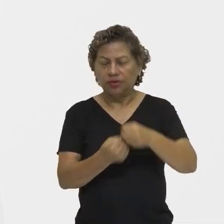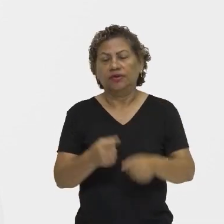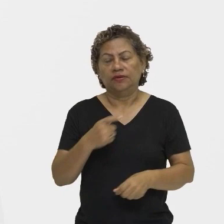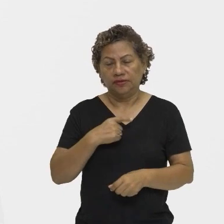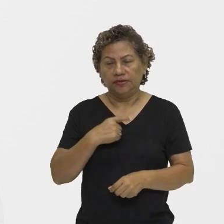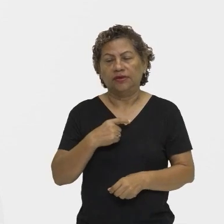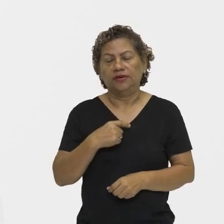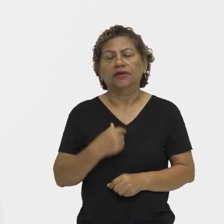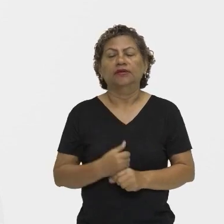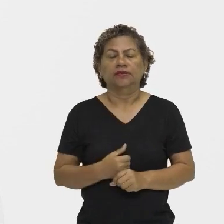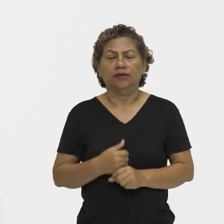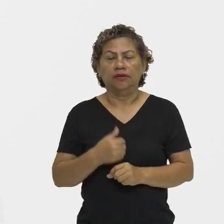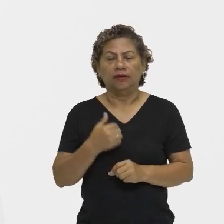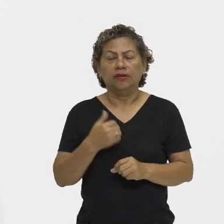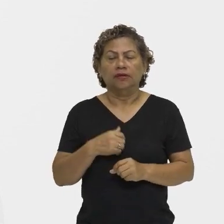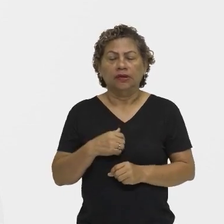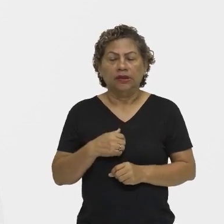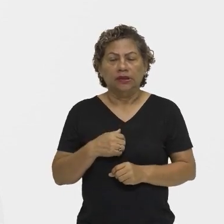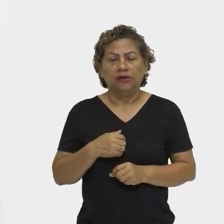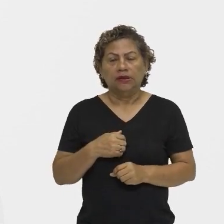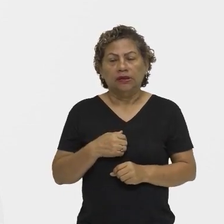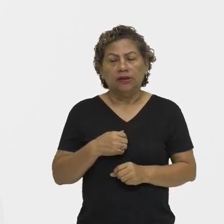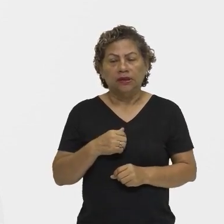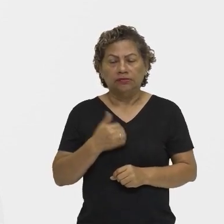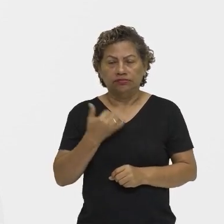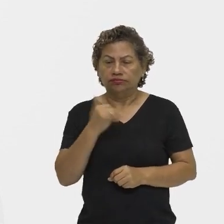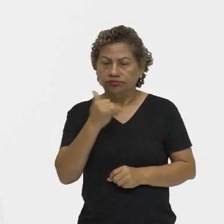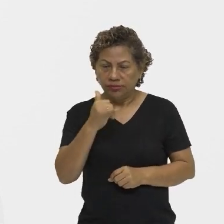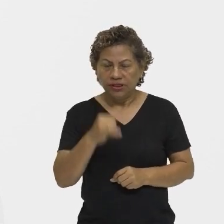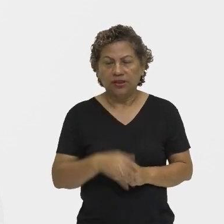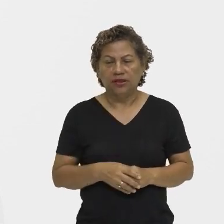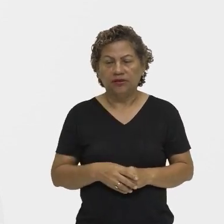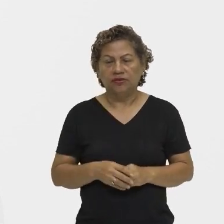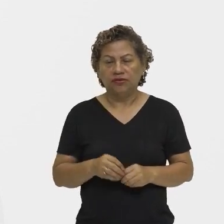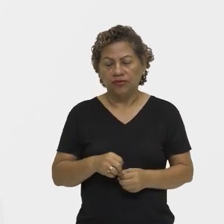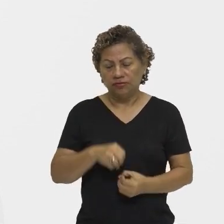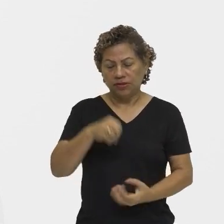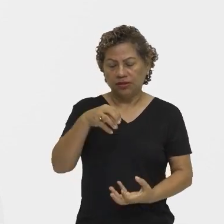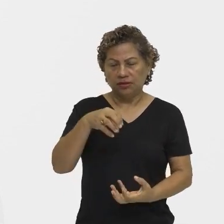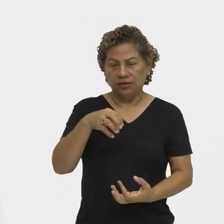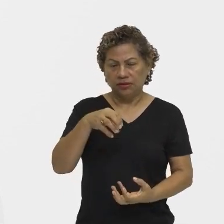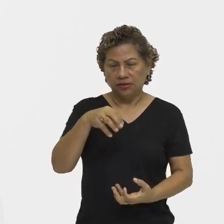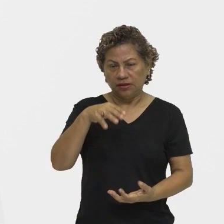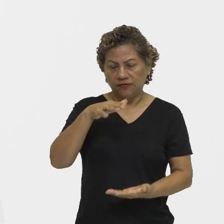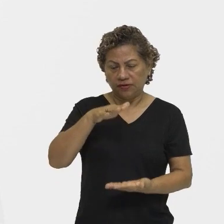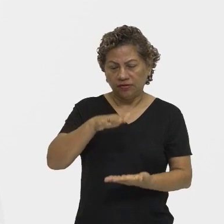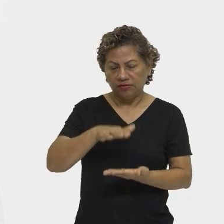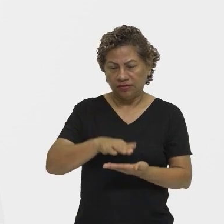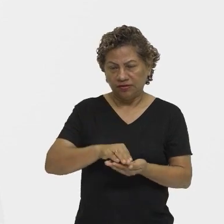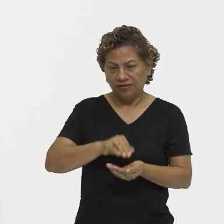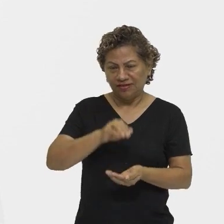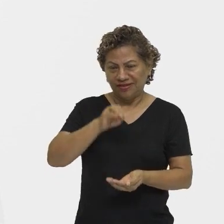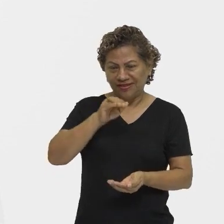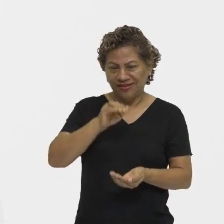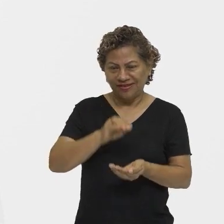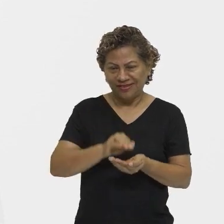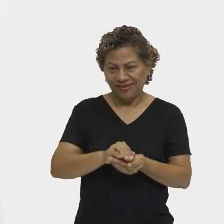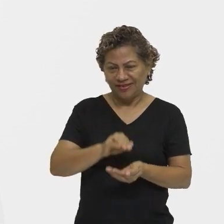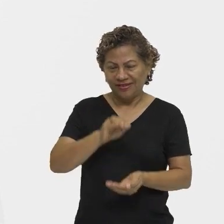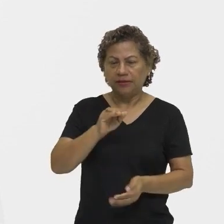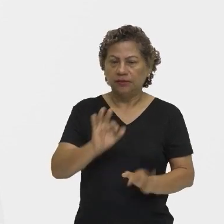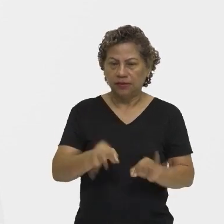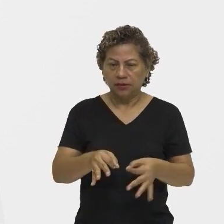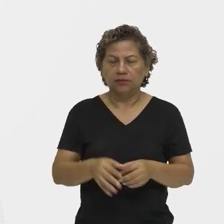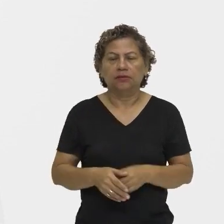acumula energia e quando você solta o corpo, a mola traz ele de volta para a posição inicial,